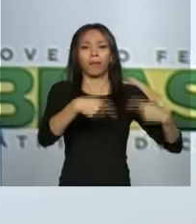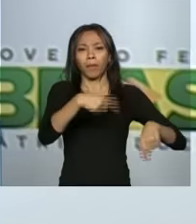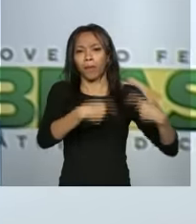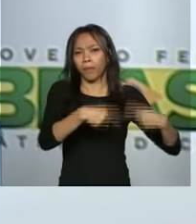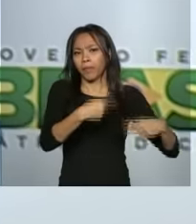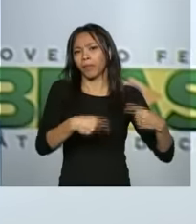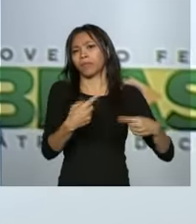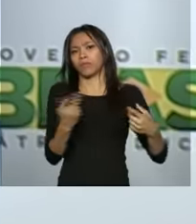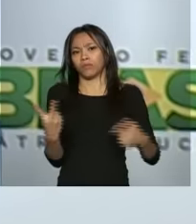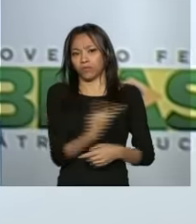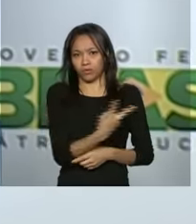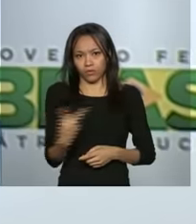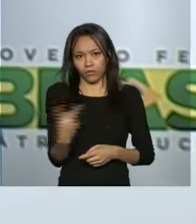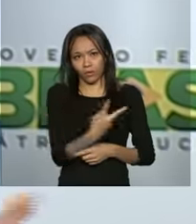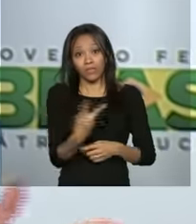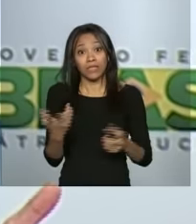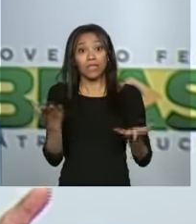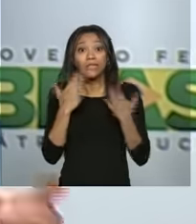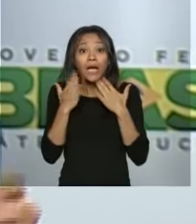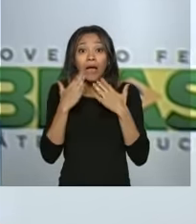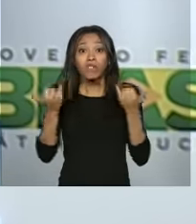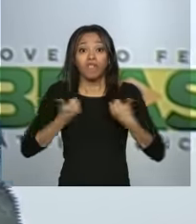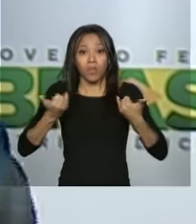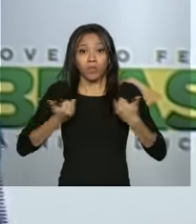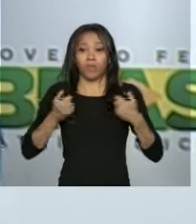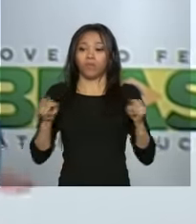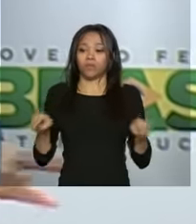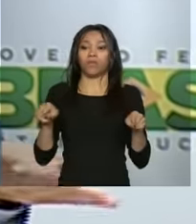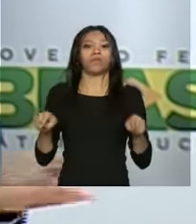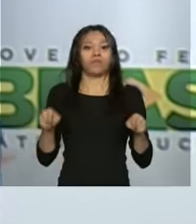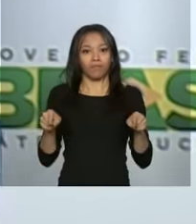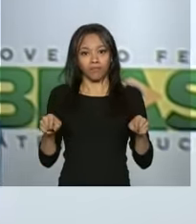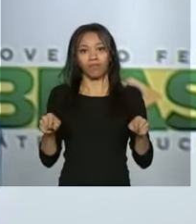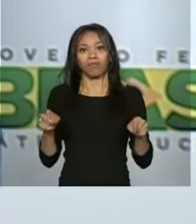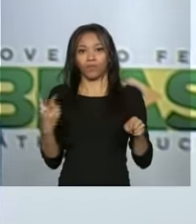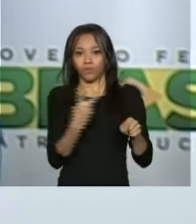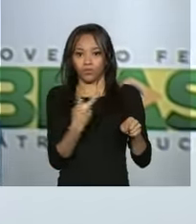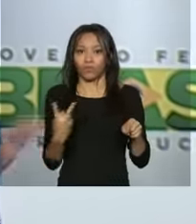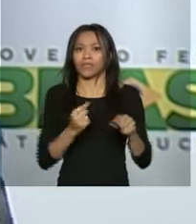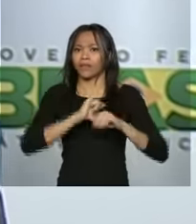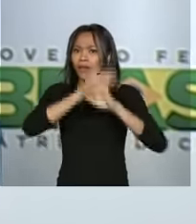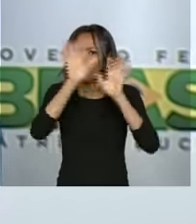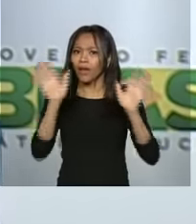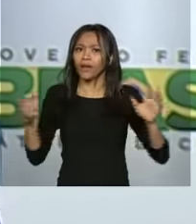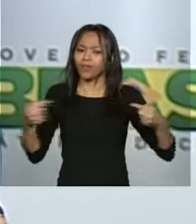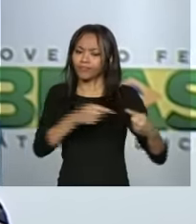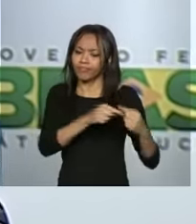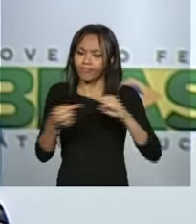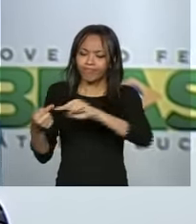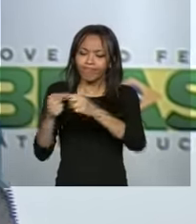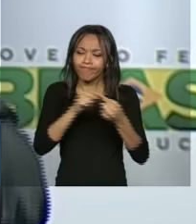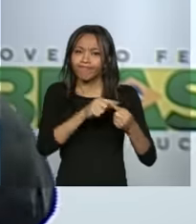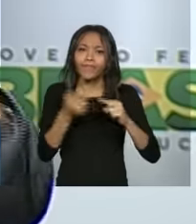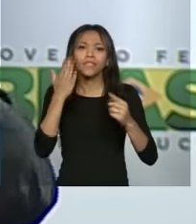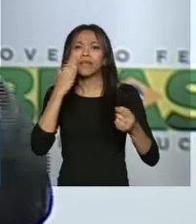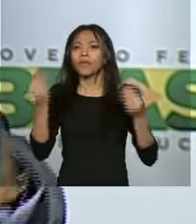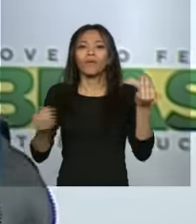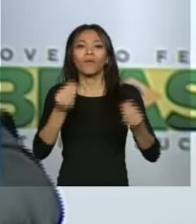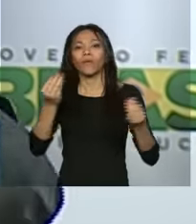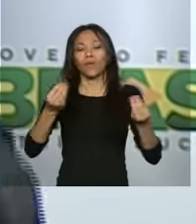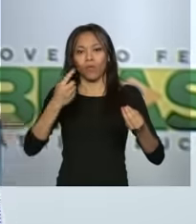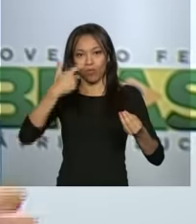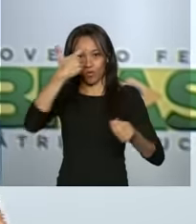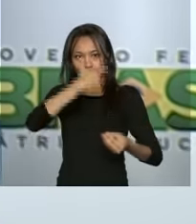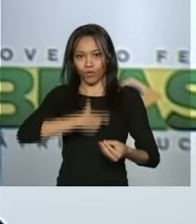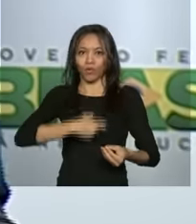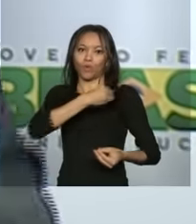muito enriquecidos de informações e sabendo as medidas e de uma maneira muito clara sintonizadas com as decisões que nós estamos